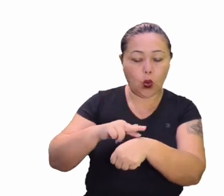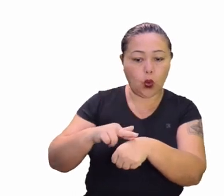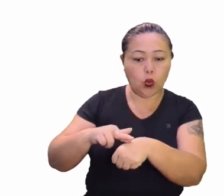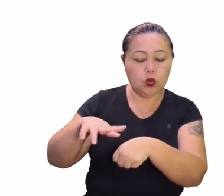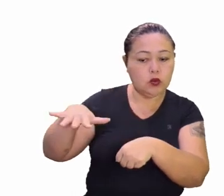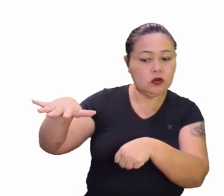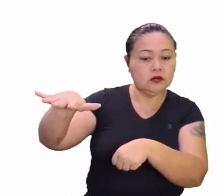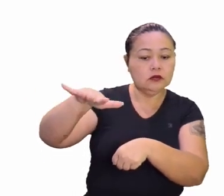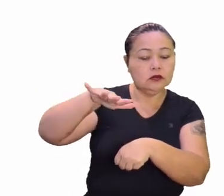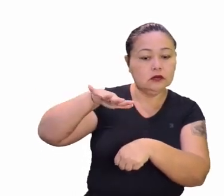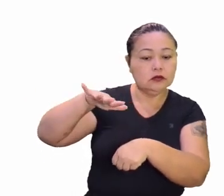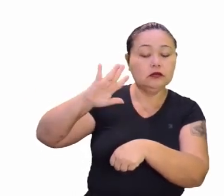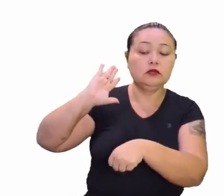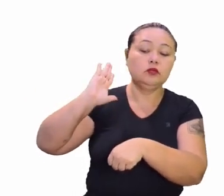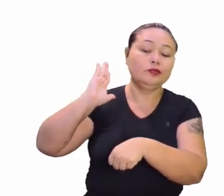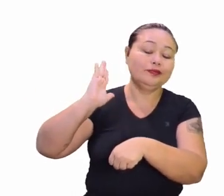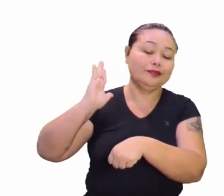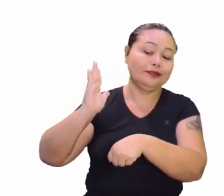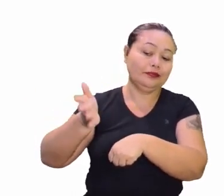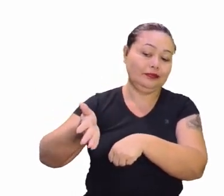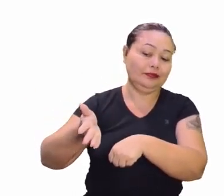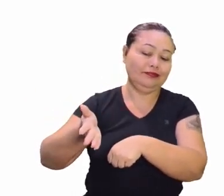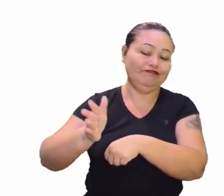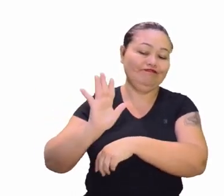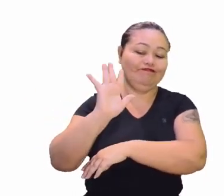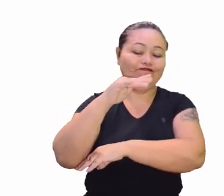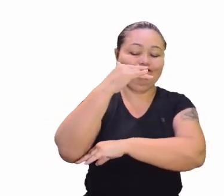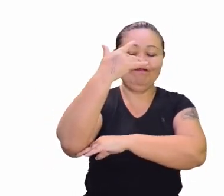são as áreas que já estão